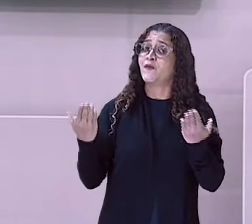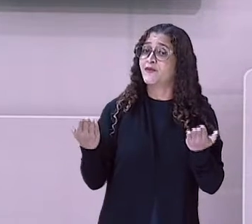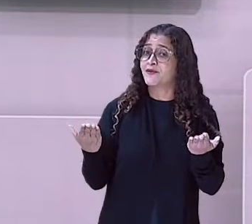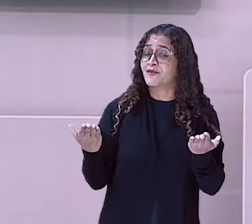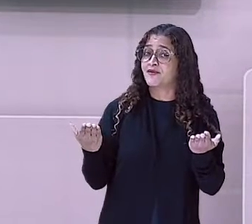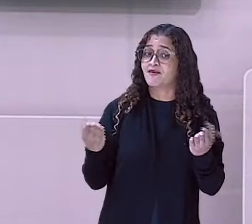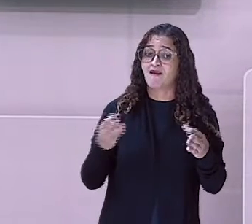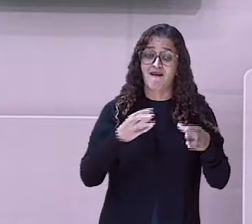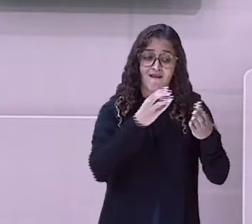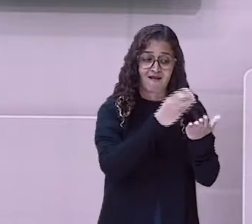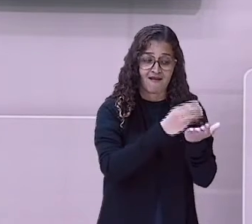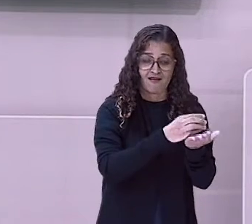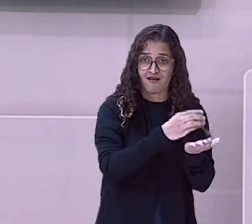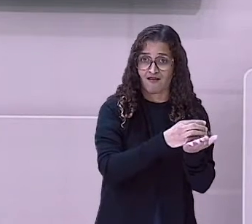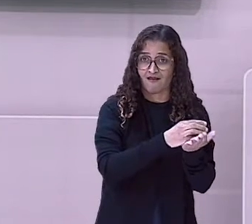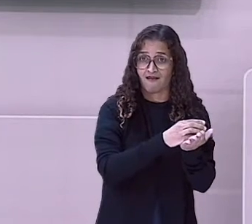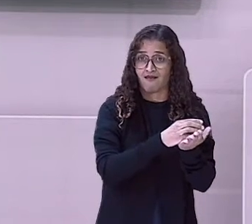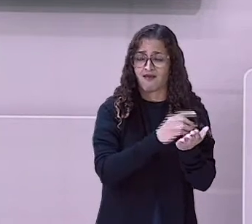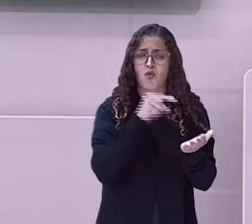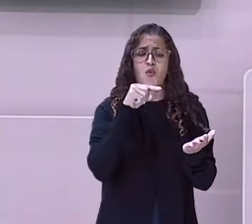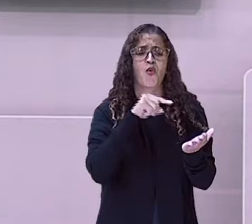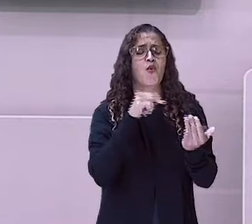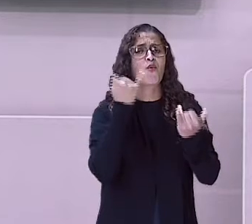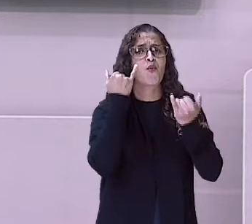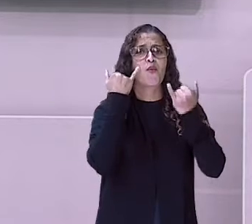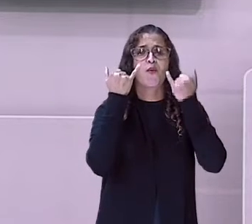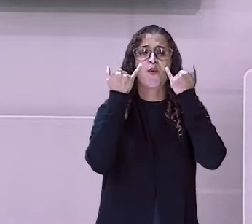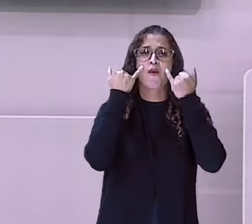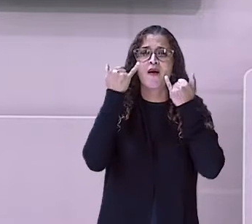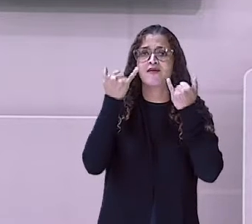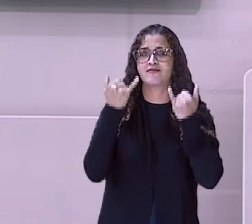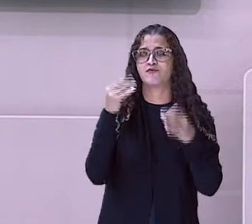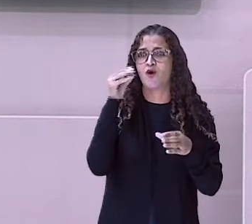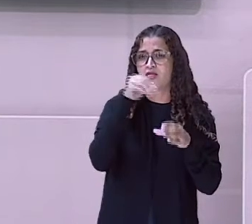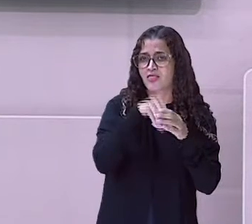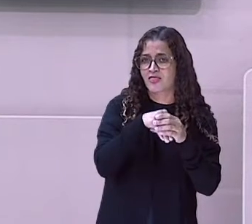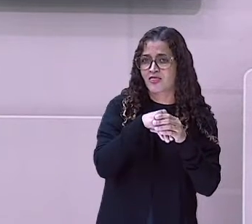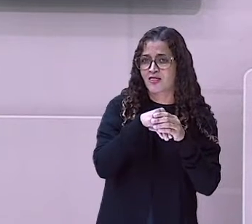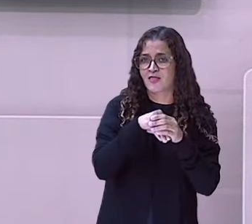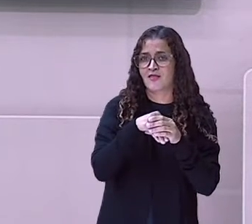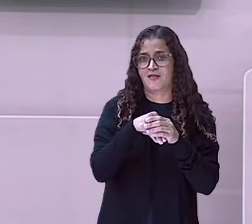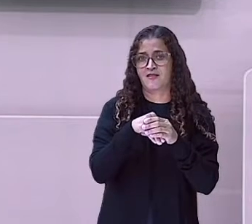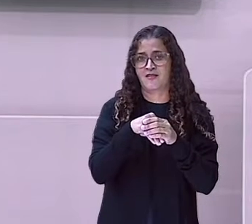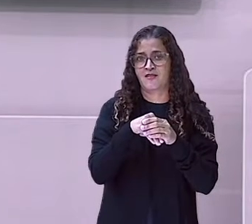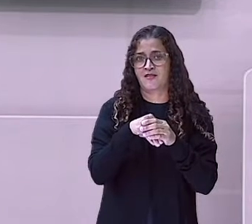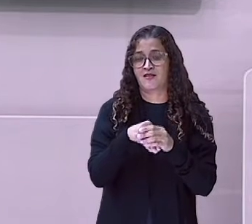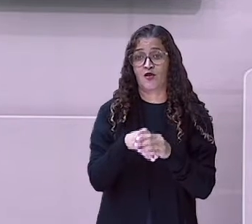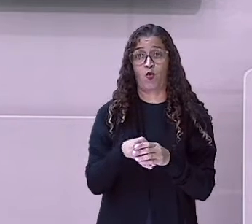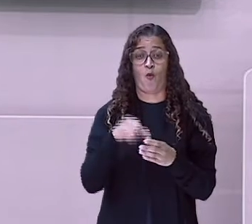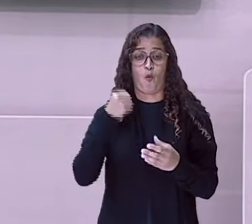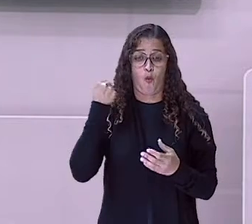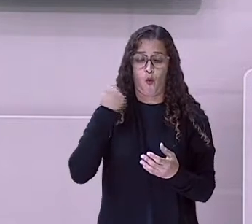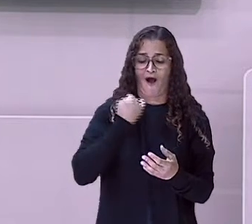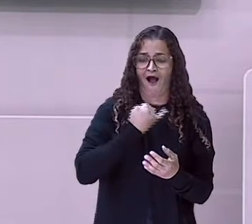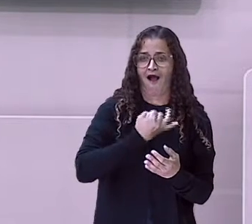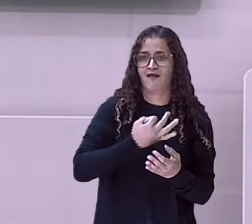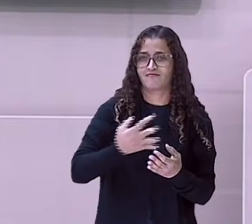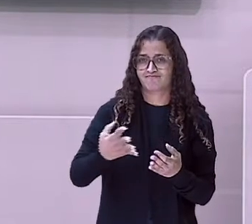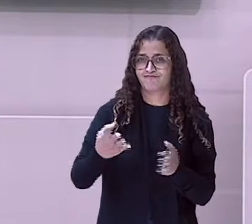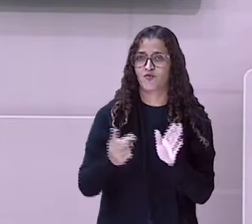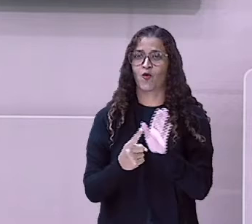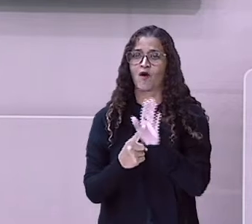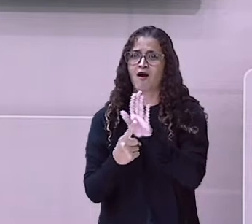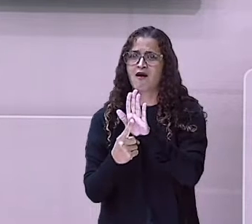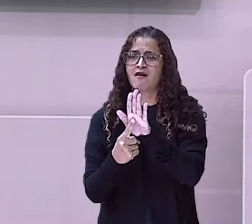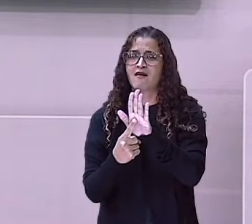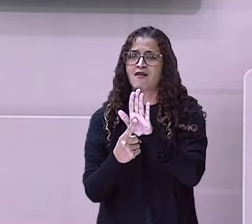Então, essas informações aí são informações qualitativas, ok? Temos também